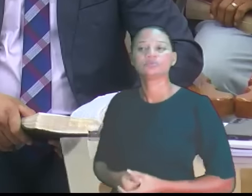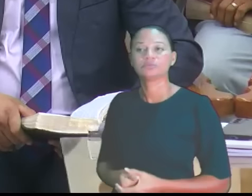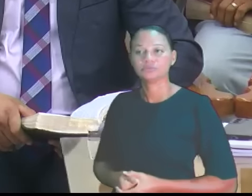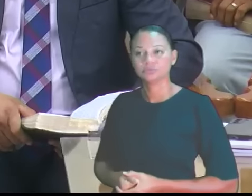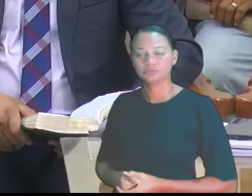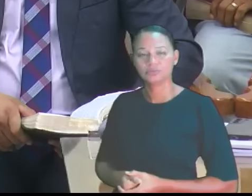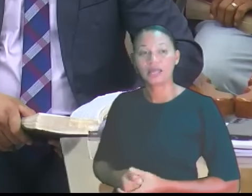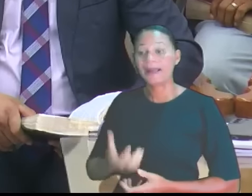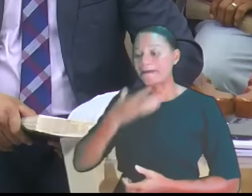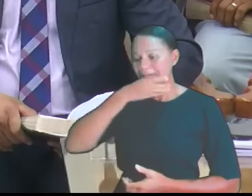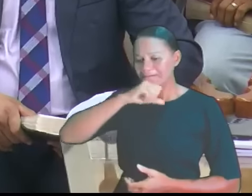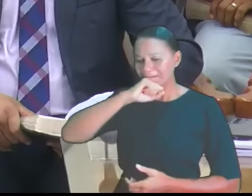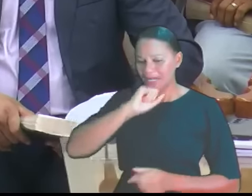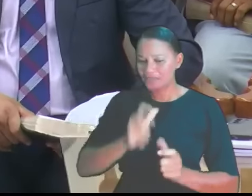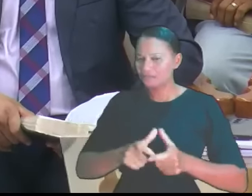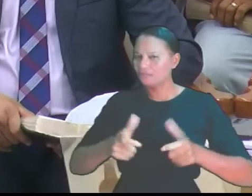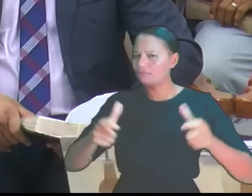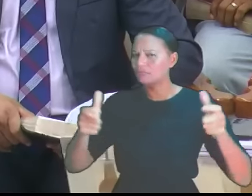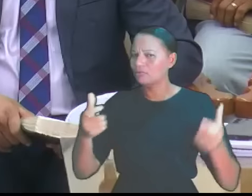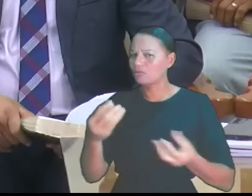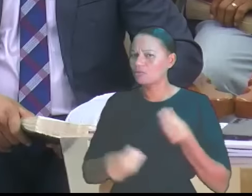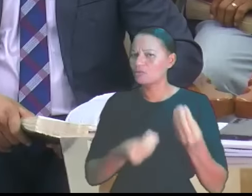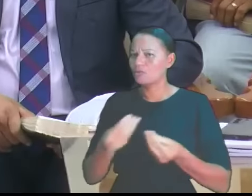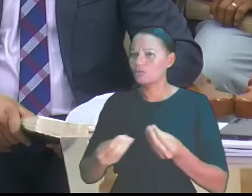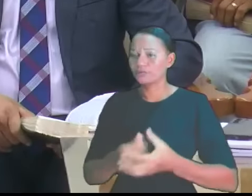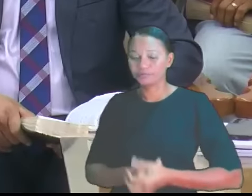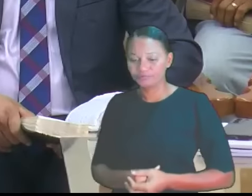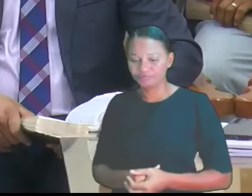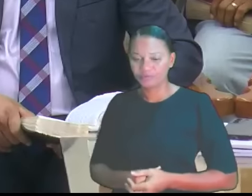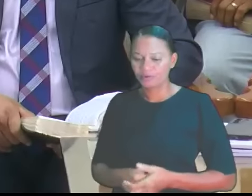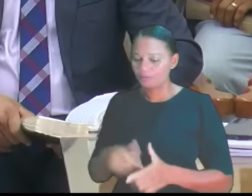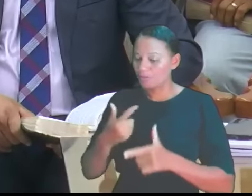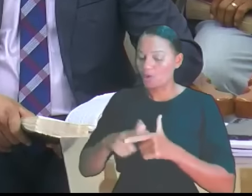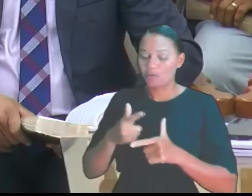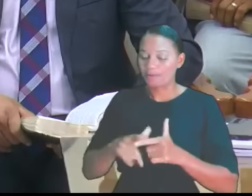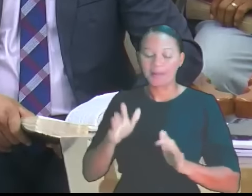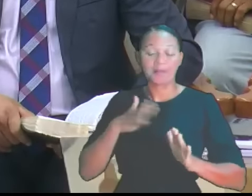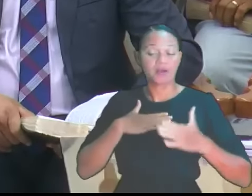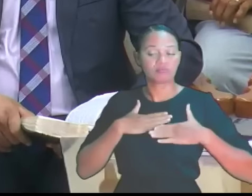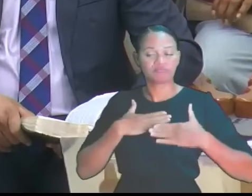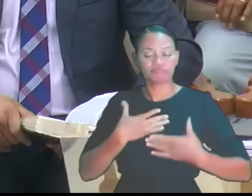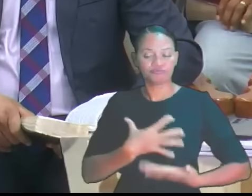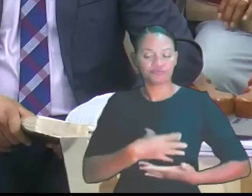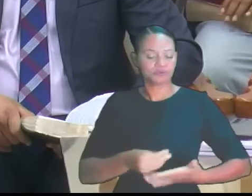de multidão. Mas cadê os meninos? Não, os meninos não é problema meu.